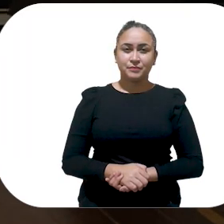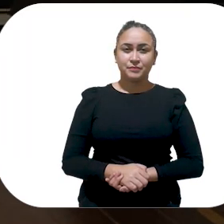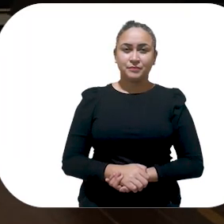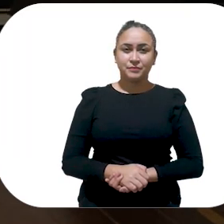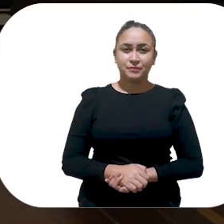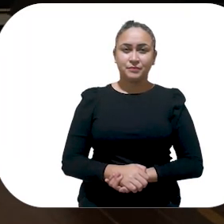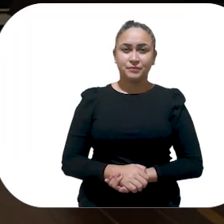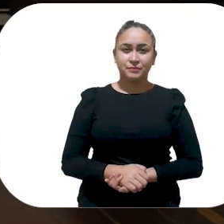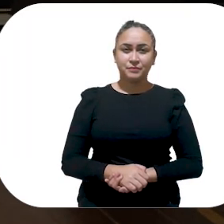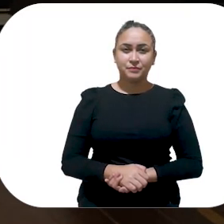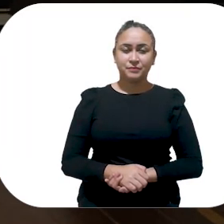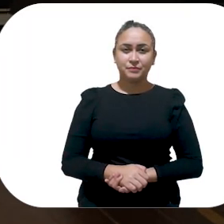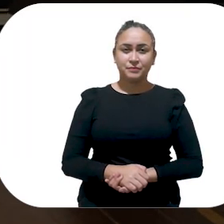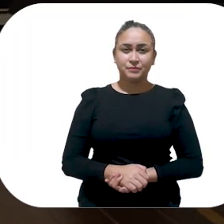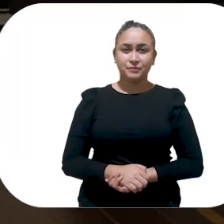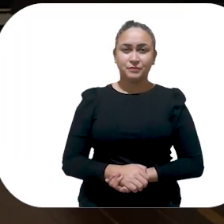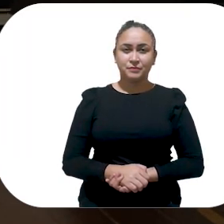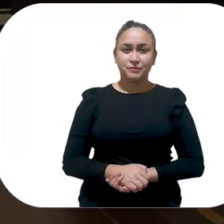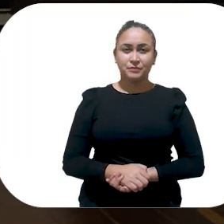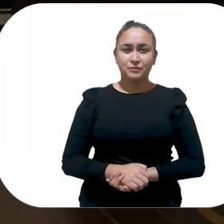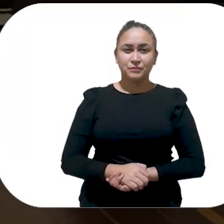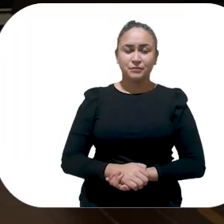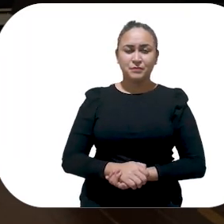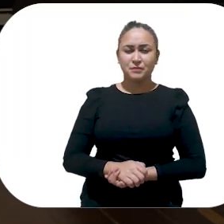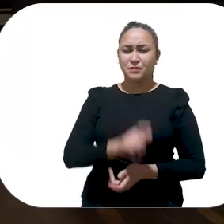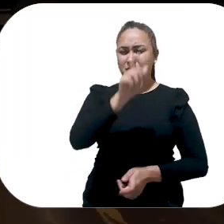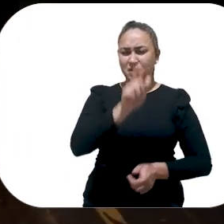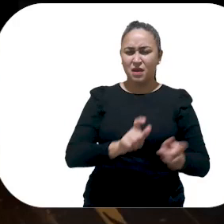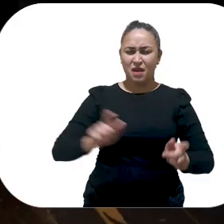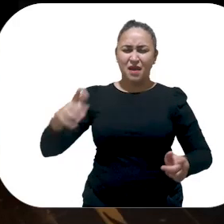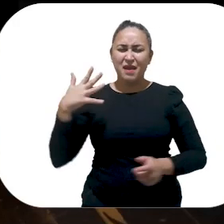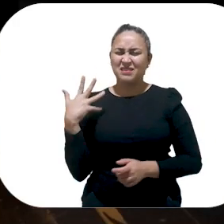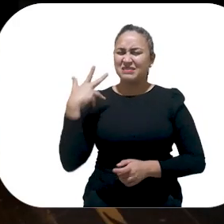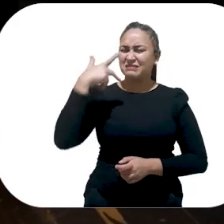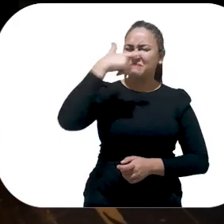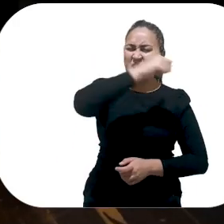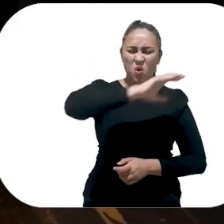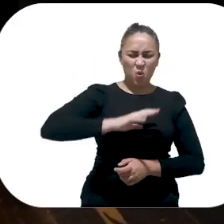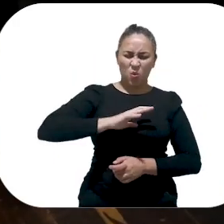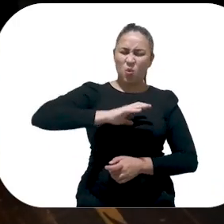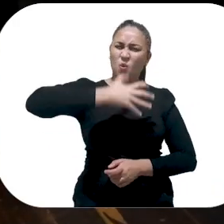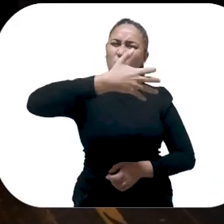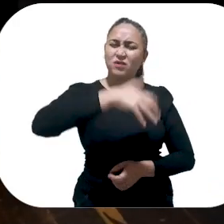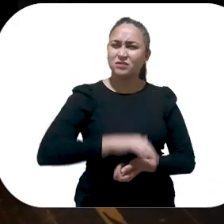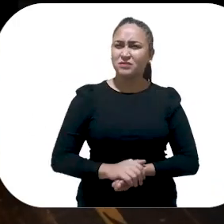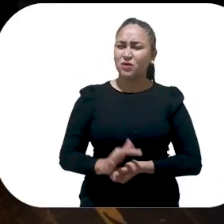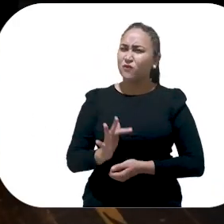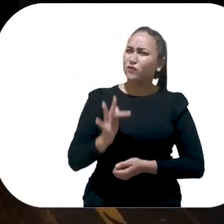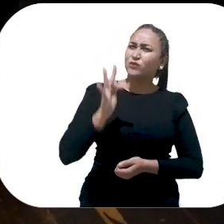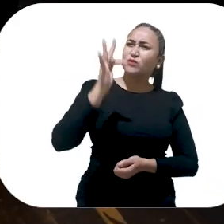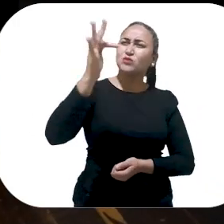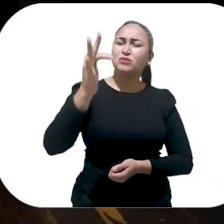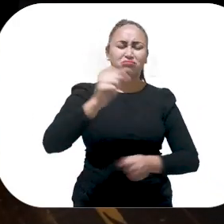Gigante pela própria natureza, és bela, és forte, pavo, colosso, e o teu futuro espelha